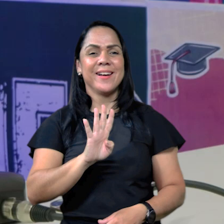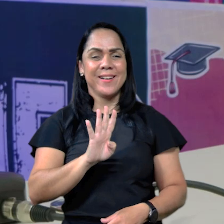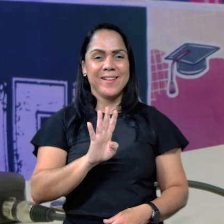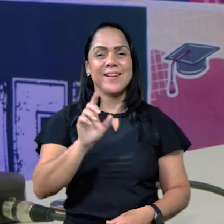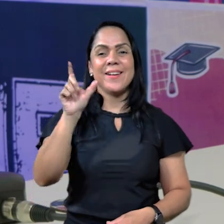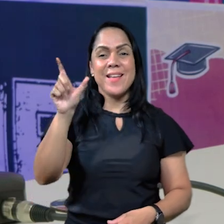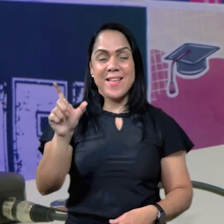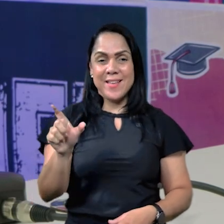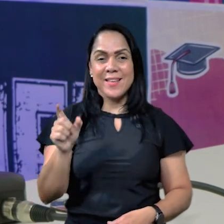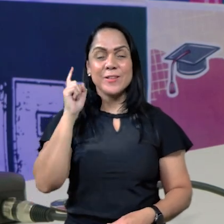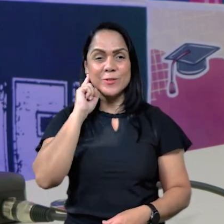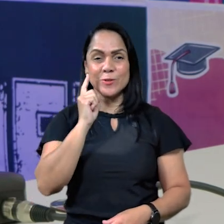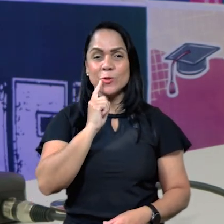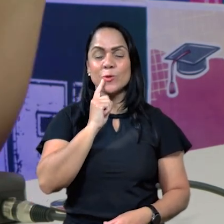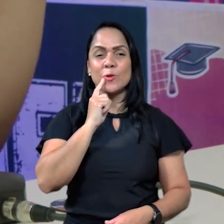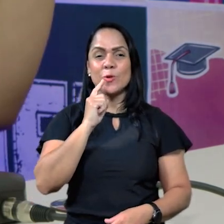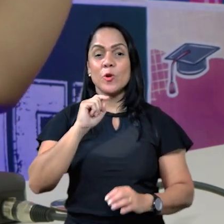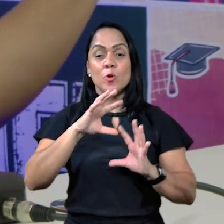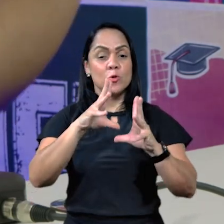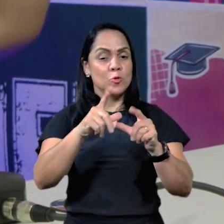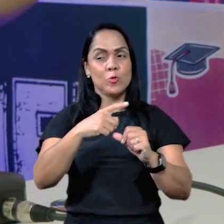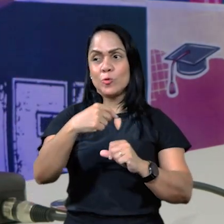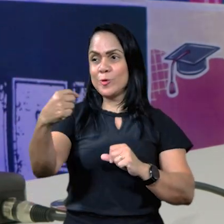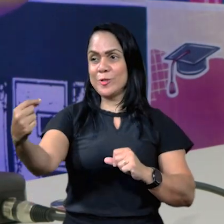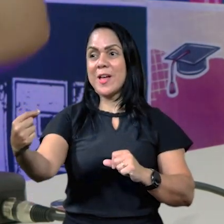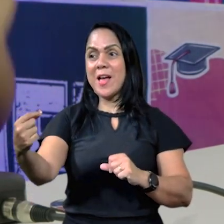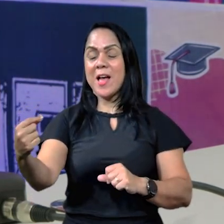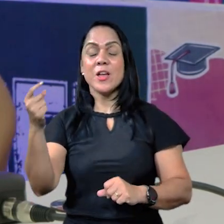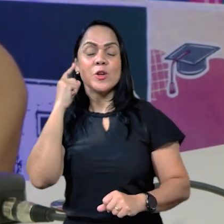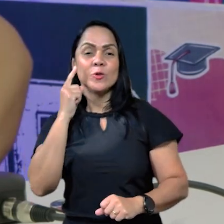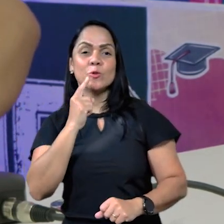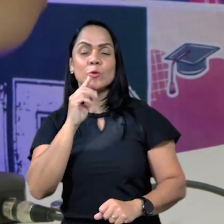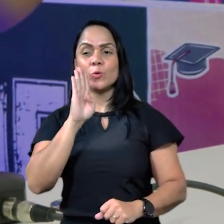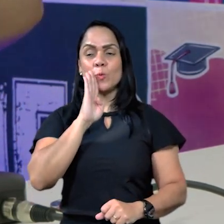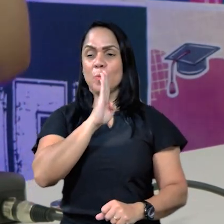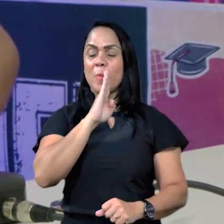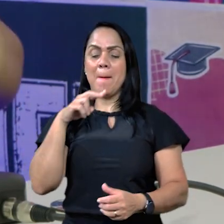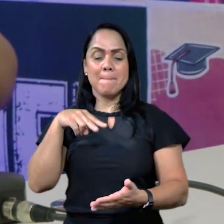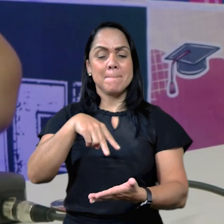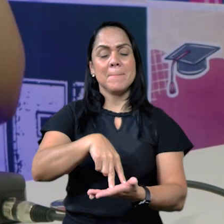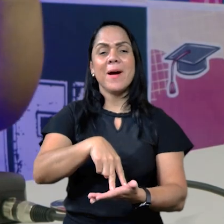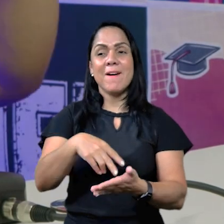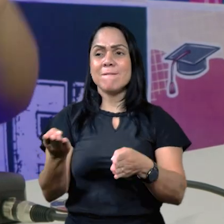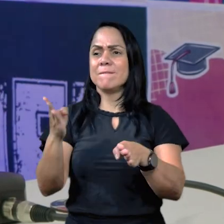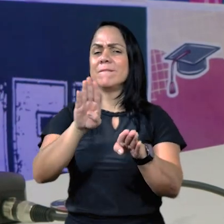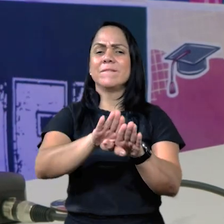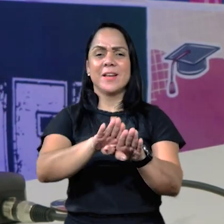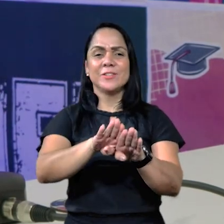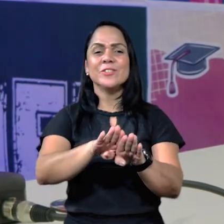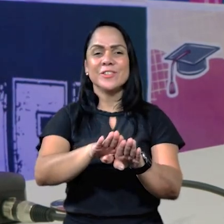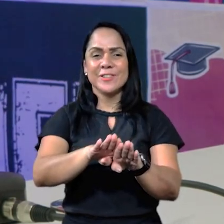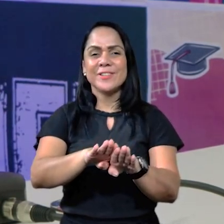mais legal. Não, eles são os últimos. Sai todo mundo, eles são os últimos a fechar o bar. Isso é